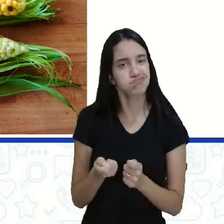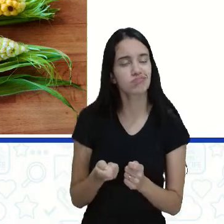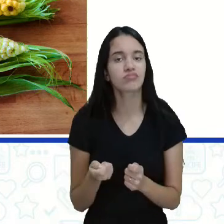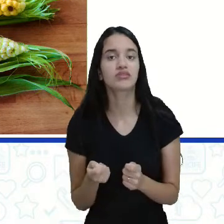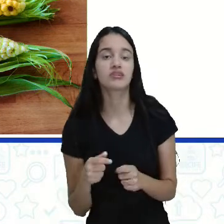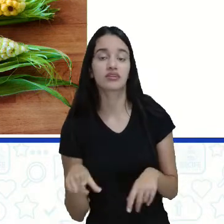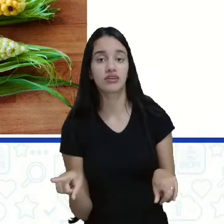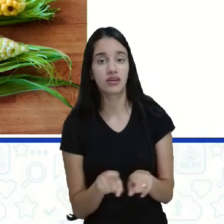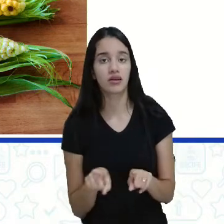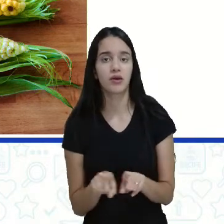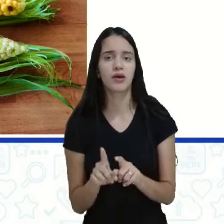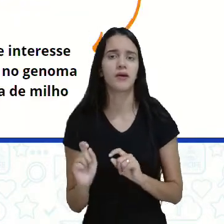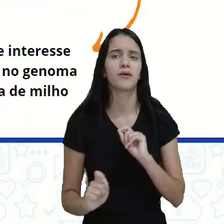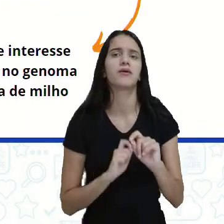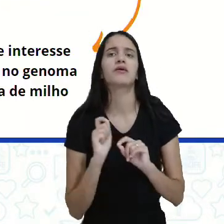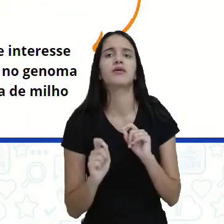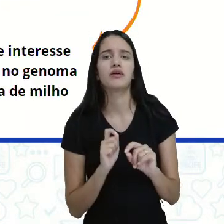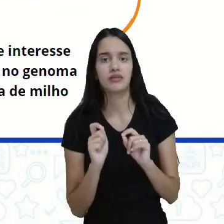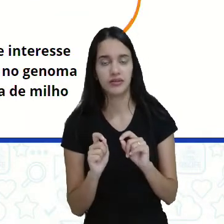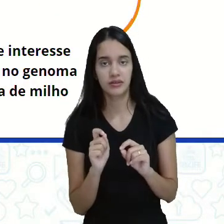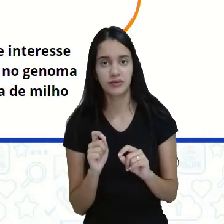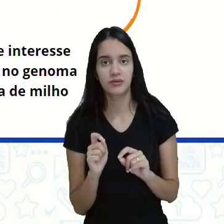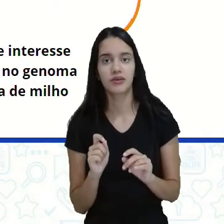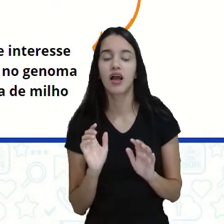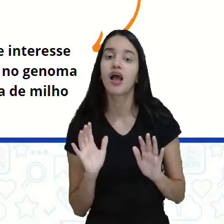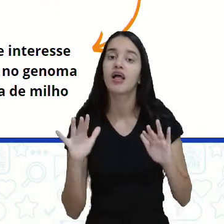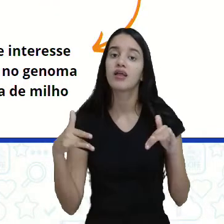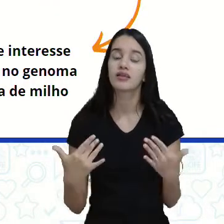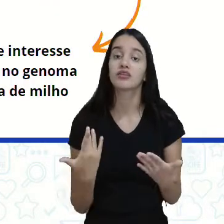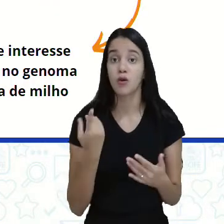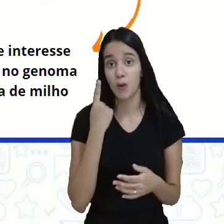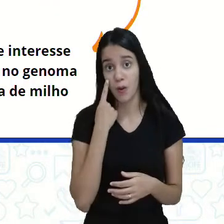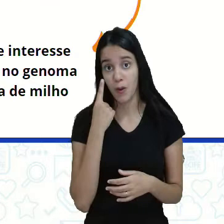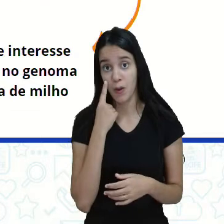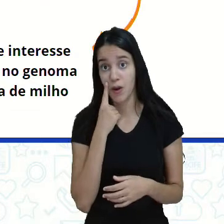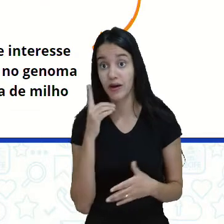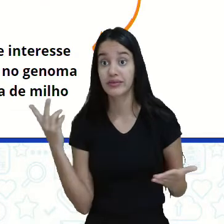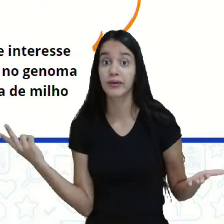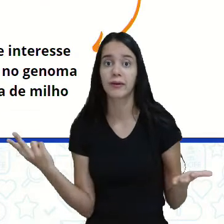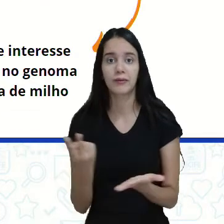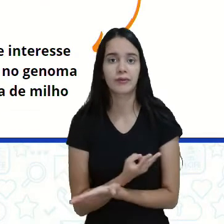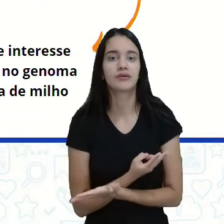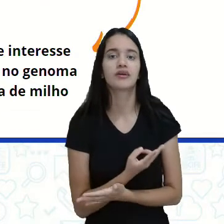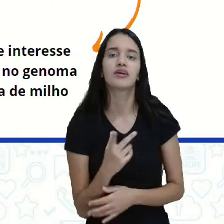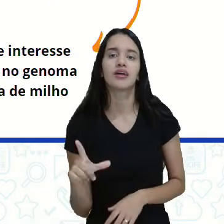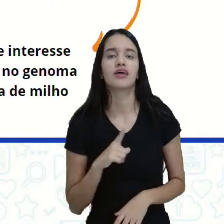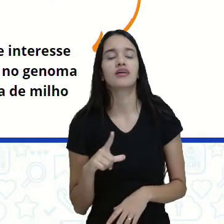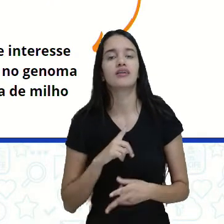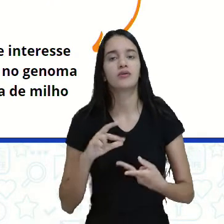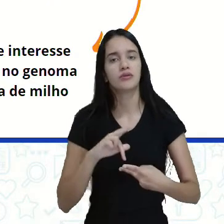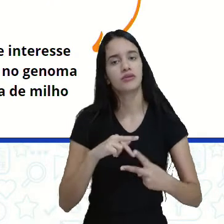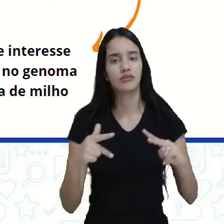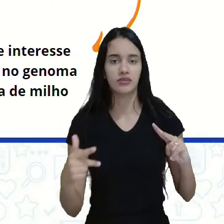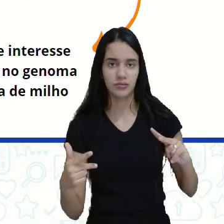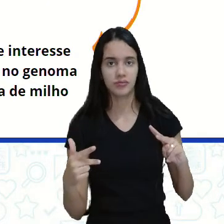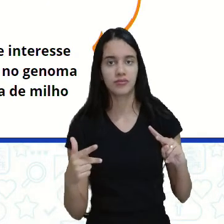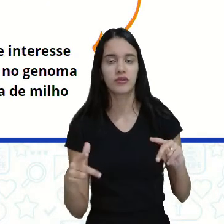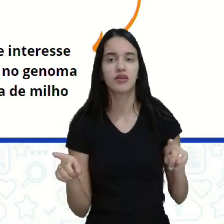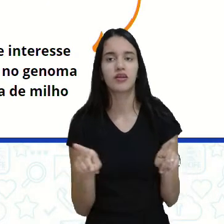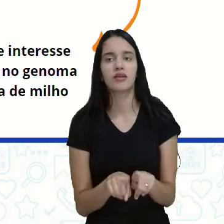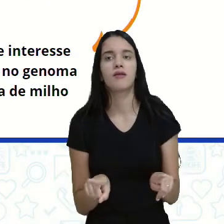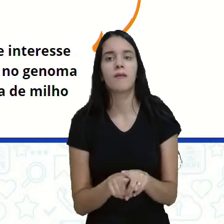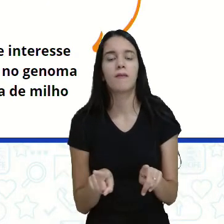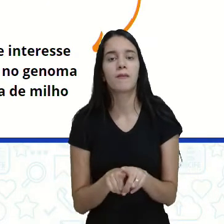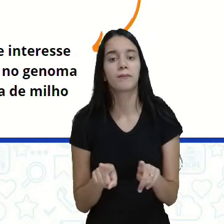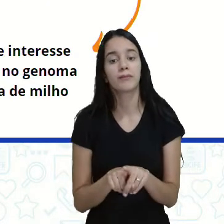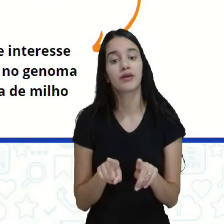E essa manipulação é que é a recombinação gênica. Então, olha aí o que é que acontece, né? Temos o DNA da célula com o gene